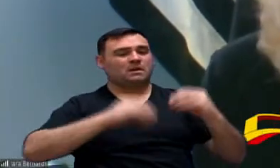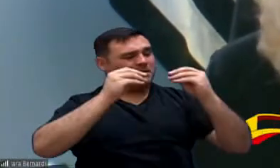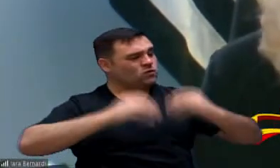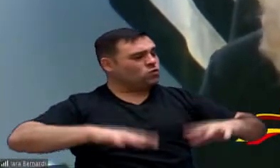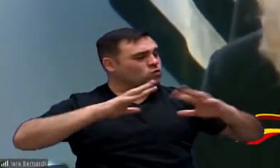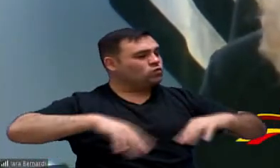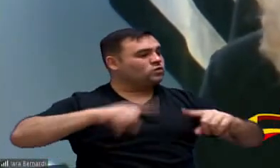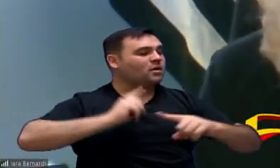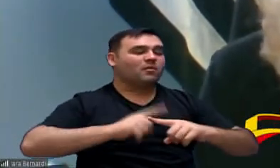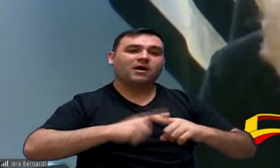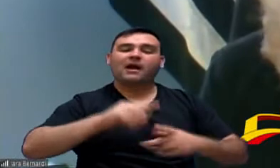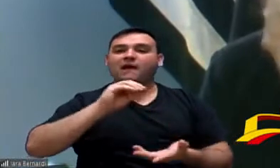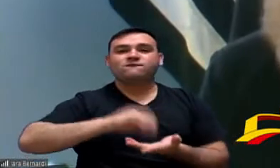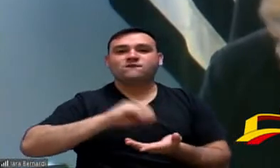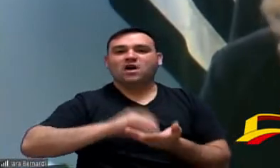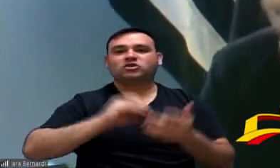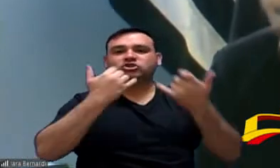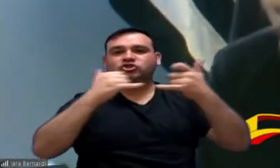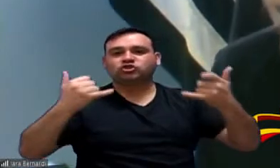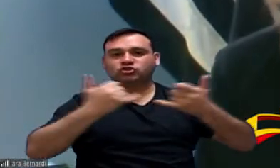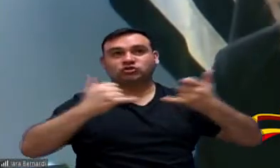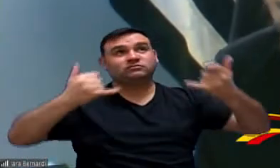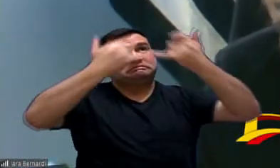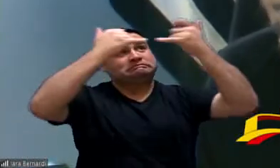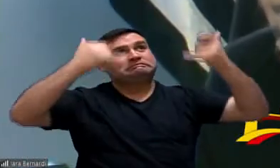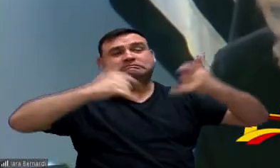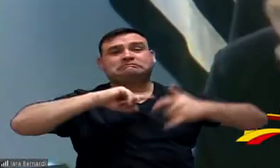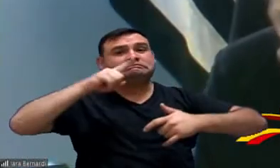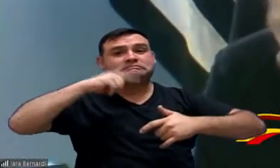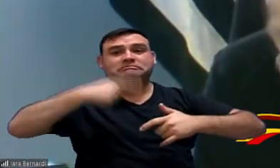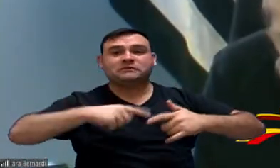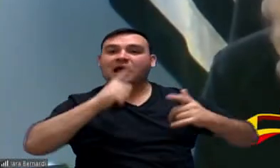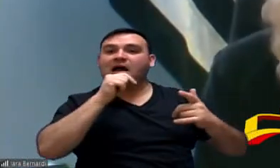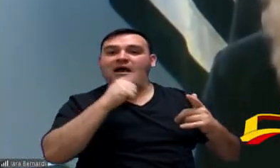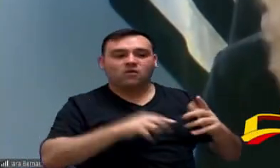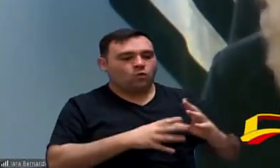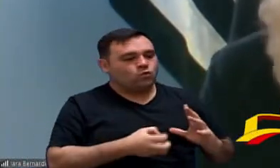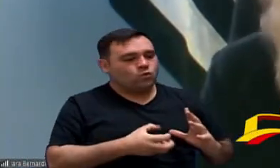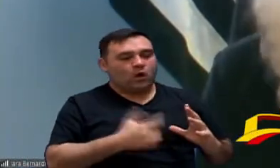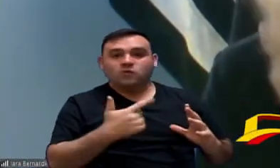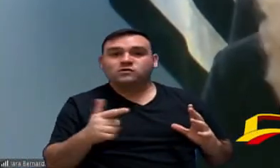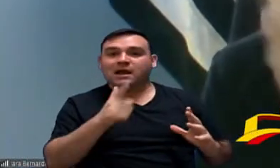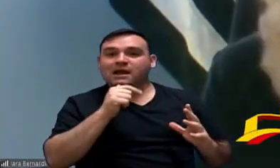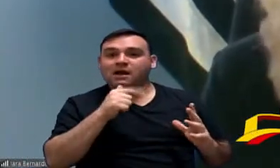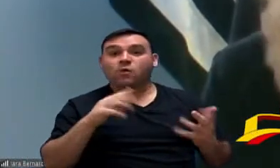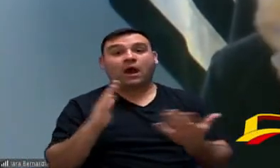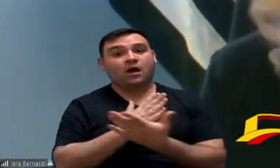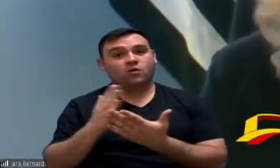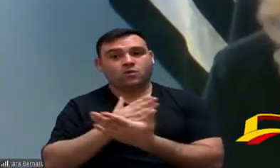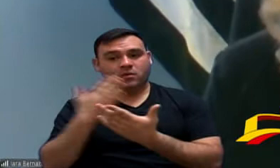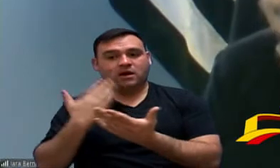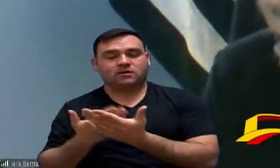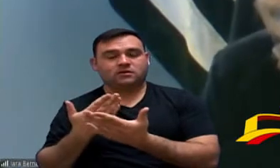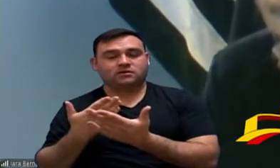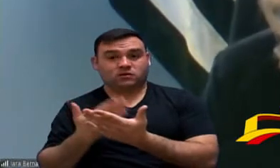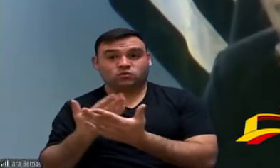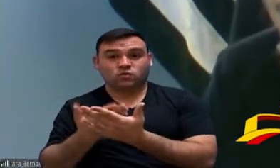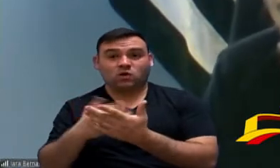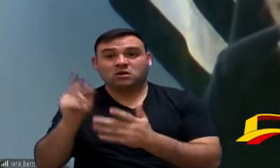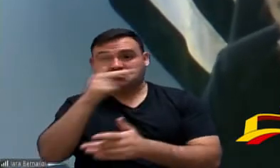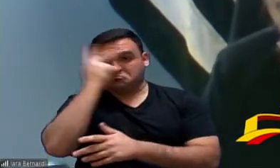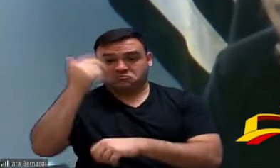fica prejudicado pela falta de energia. Muitas vezes não dá para funcionar nem a bomba de água, fica sem água. Tem escolas que os profissionais de educação ainda estão